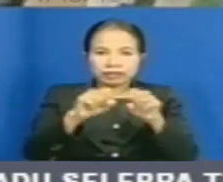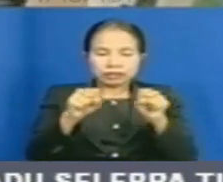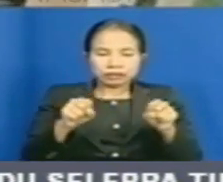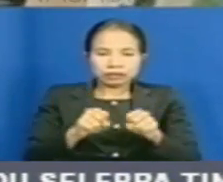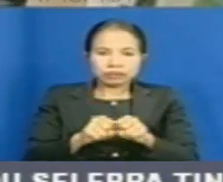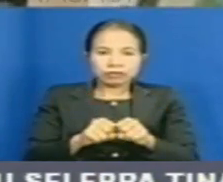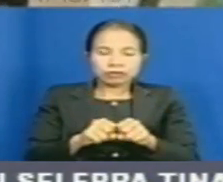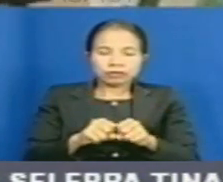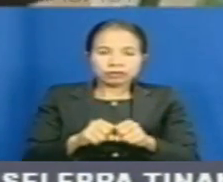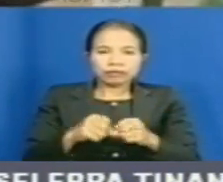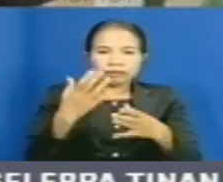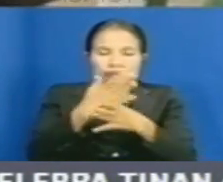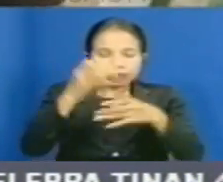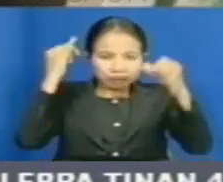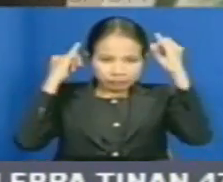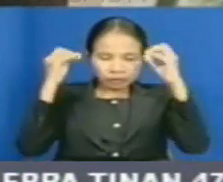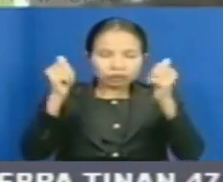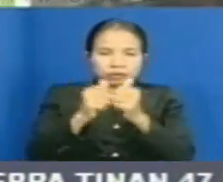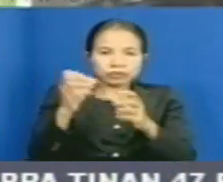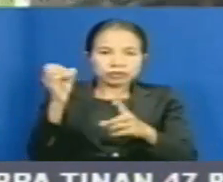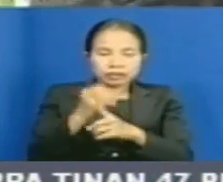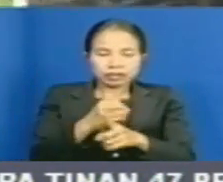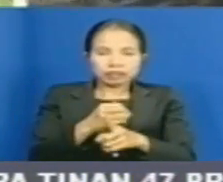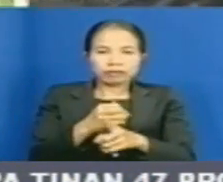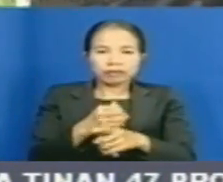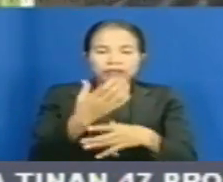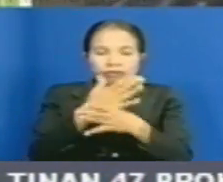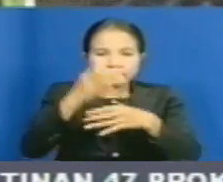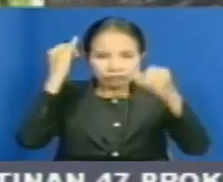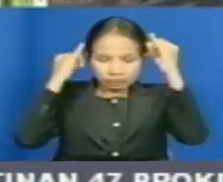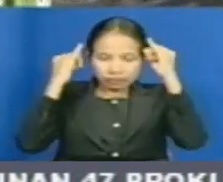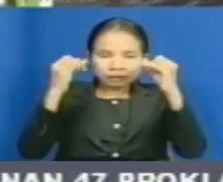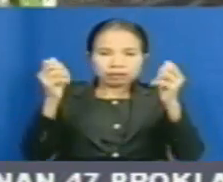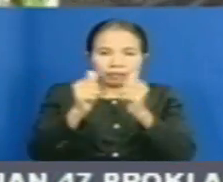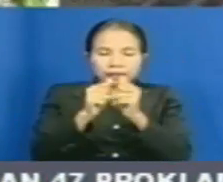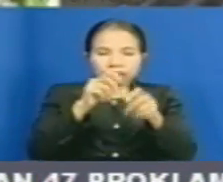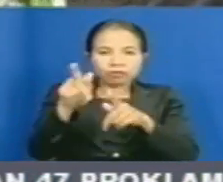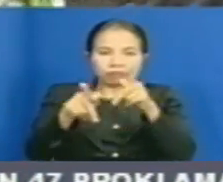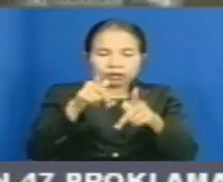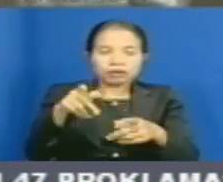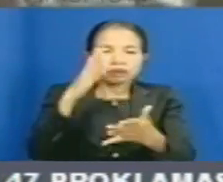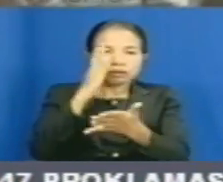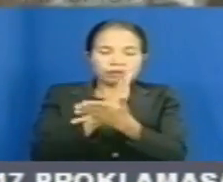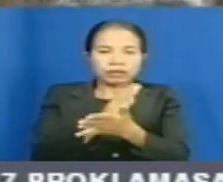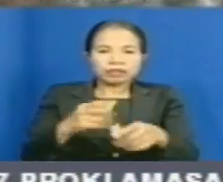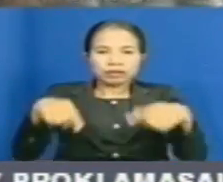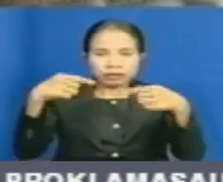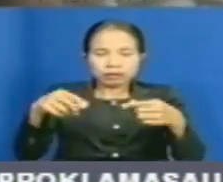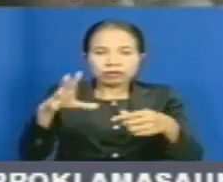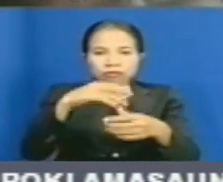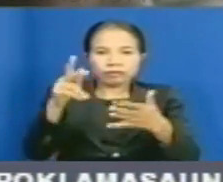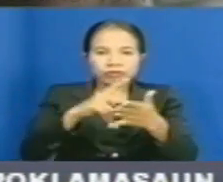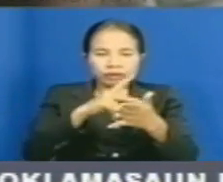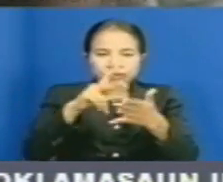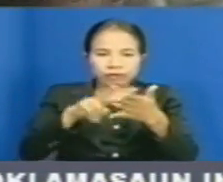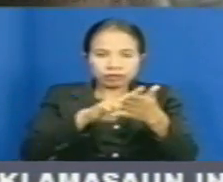afirma socialização, né? O objetivo ato consciencializa a comunidade onde combate no prevene conflito no violência baseia